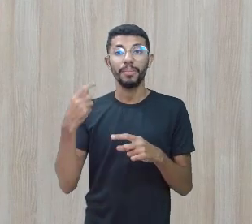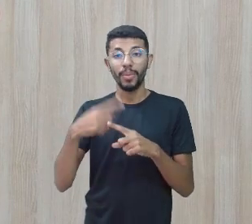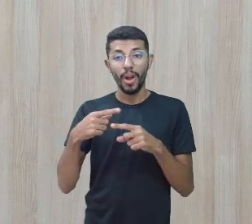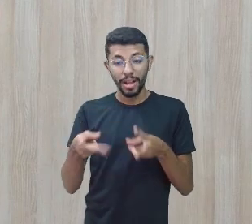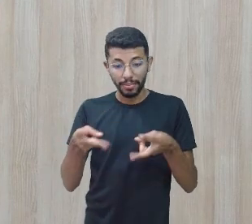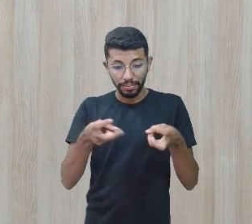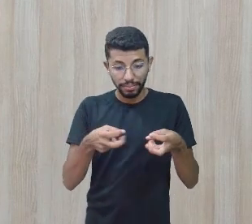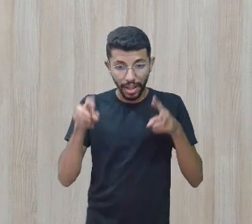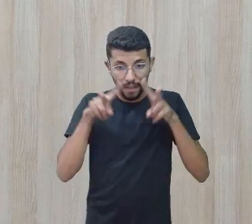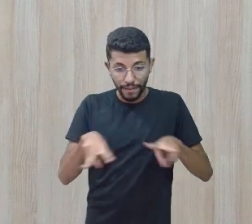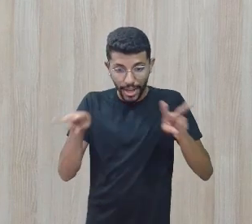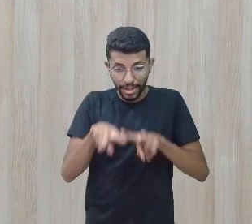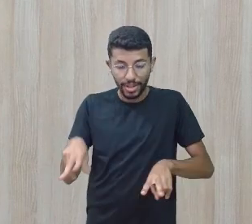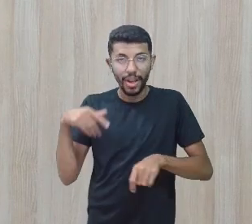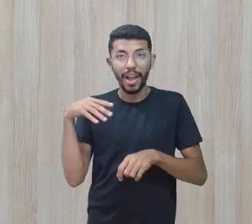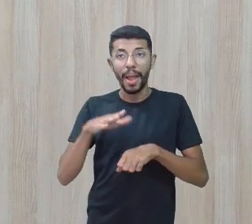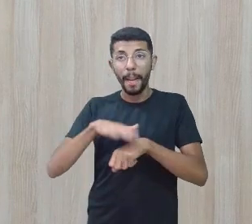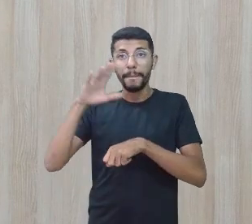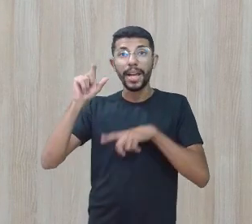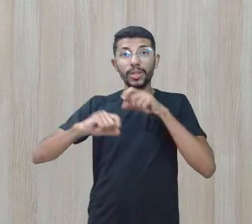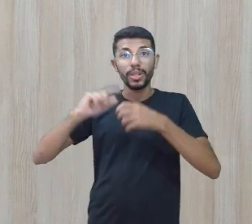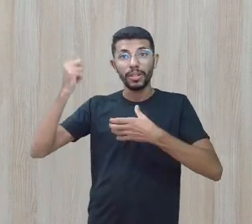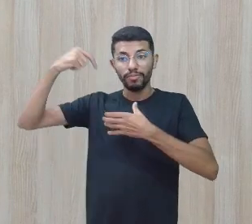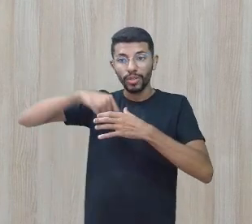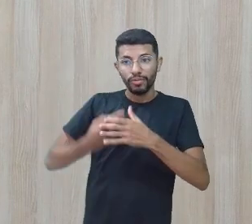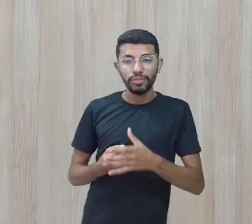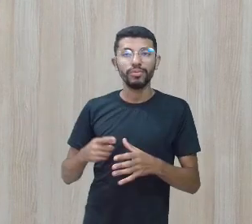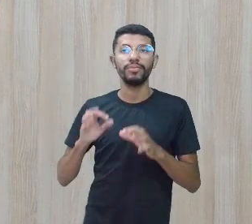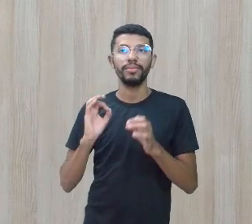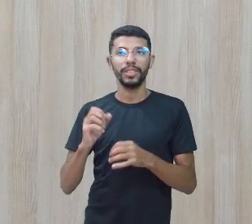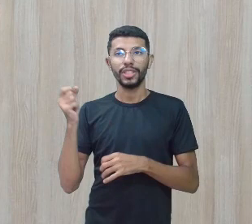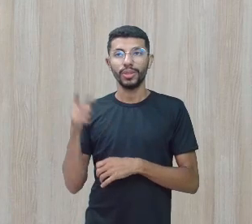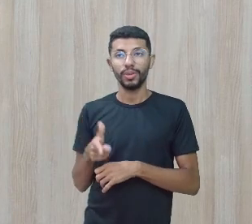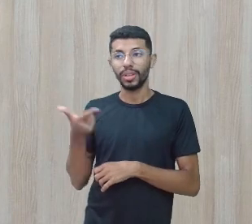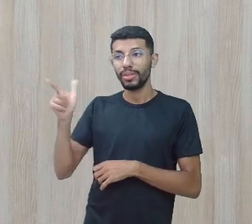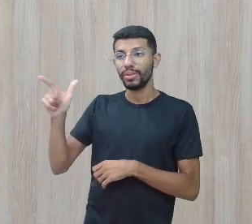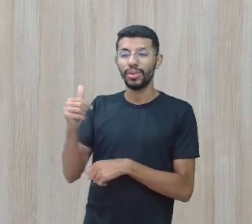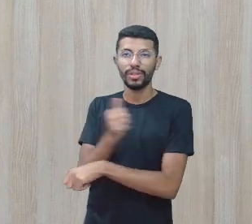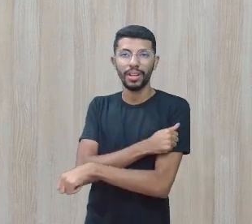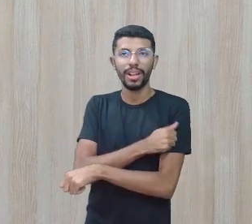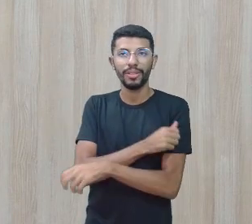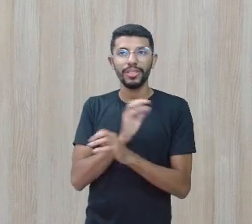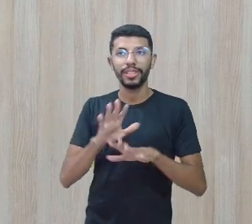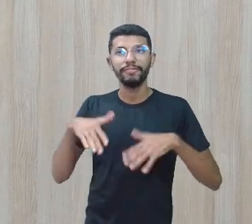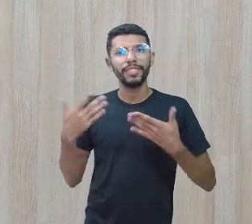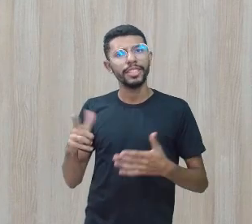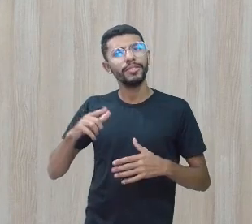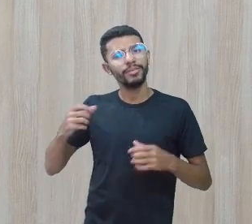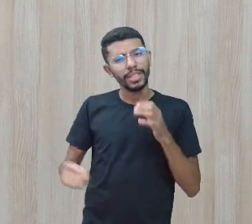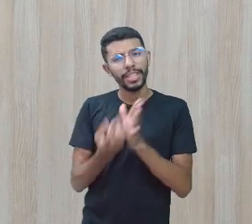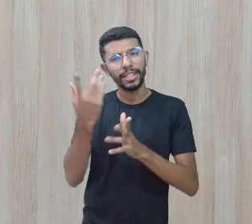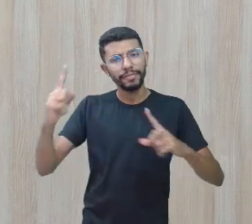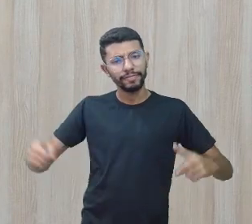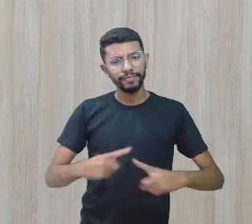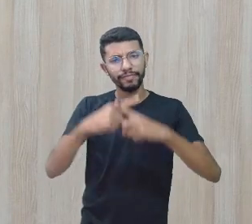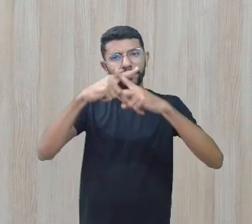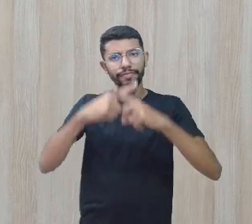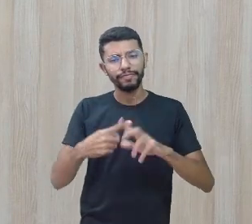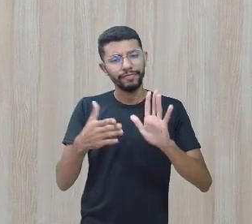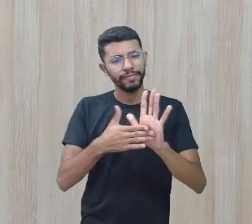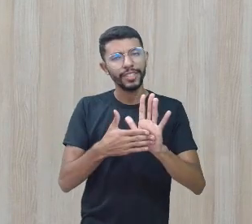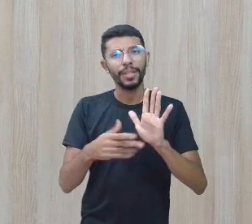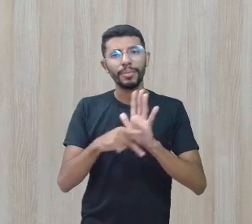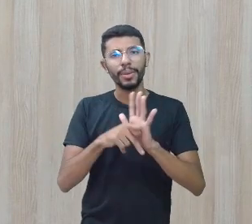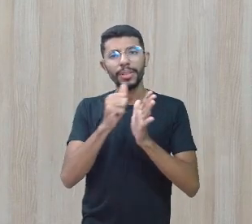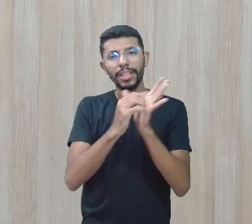muito mais aprofundada do que os outros. Então, proponha desafios de atividades